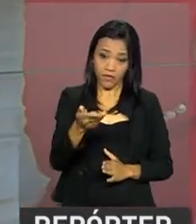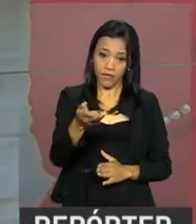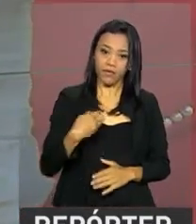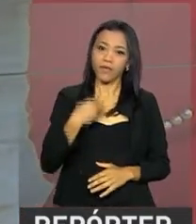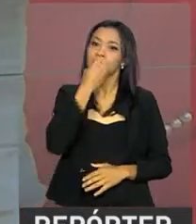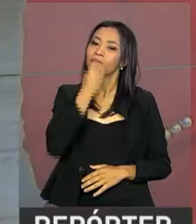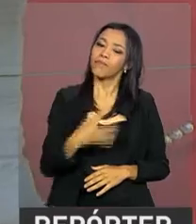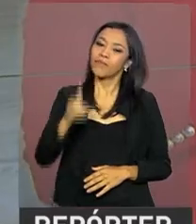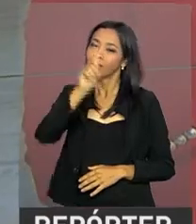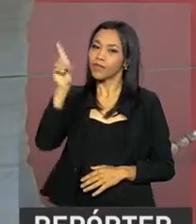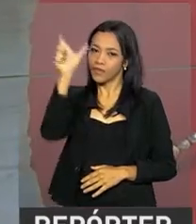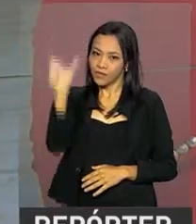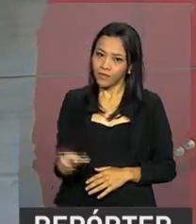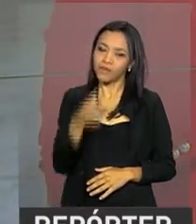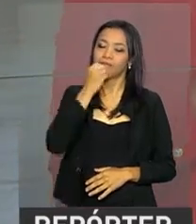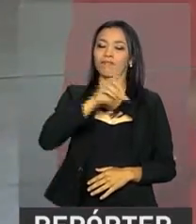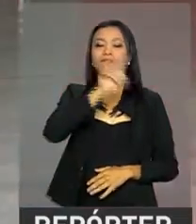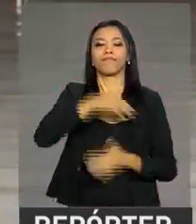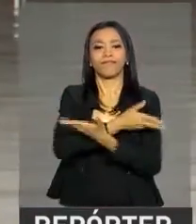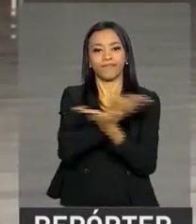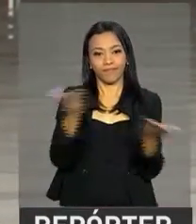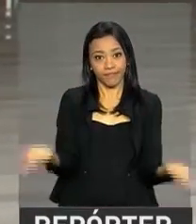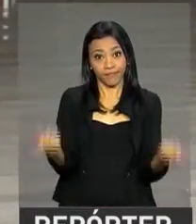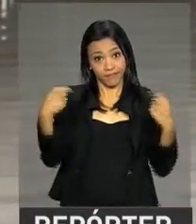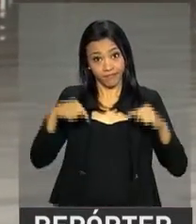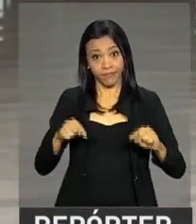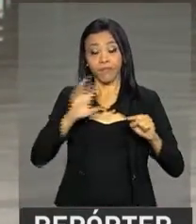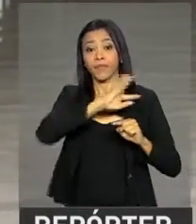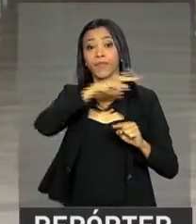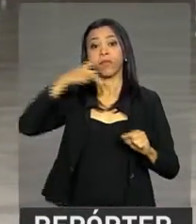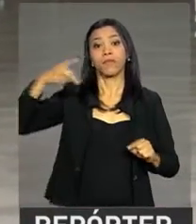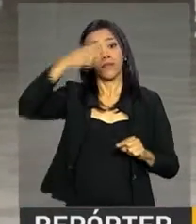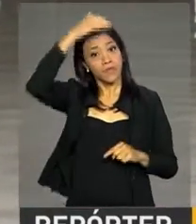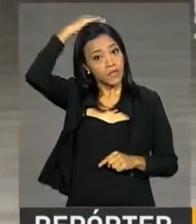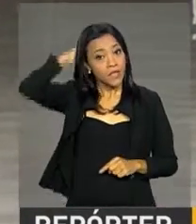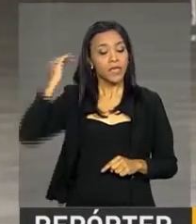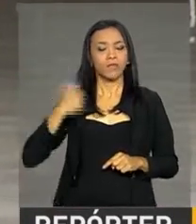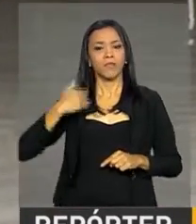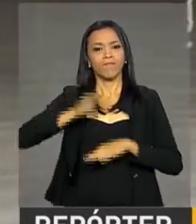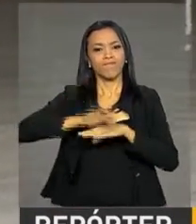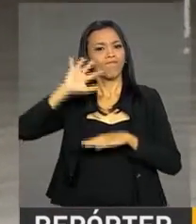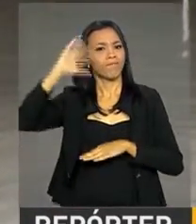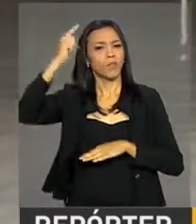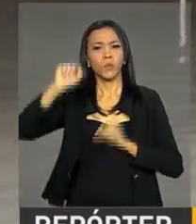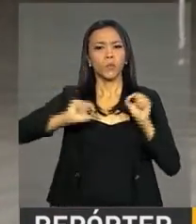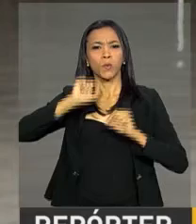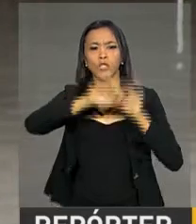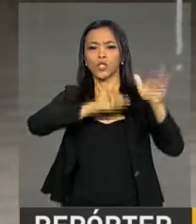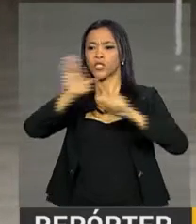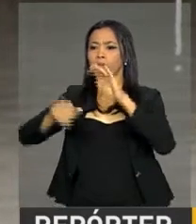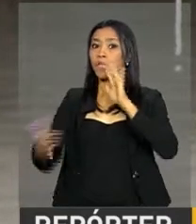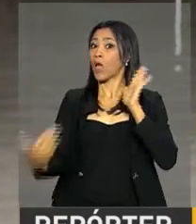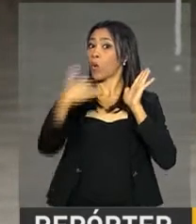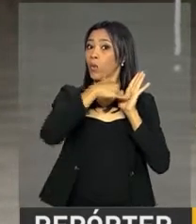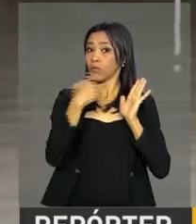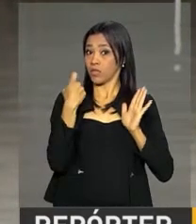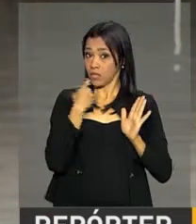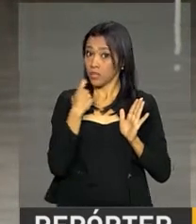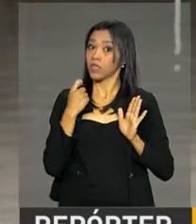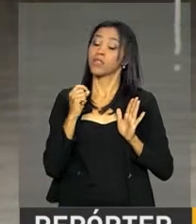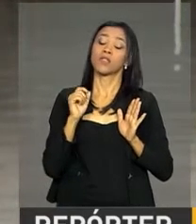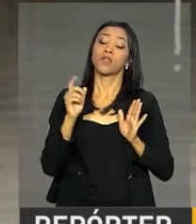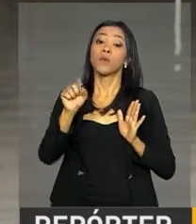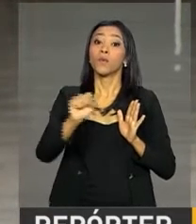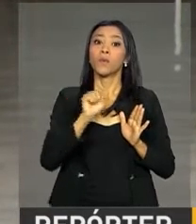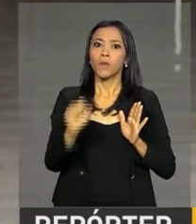Renata, bom dia para você, bom dia a todos. Renata, o presidente Michel Temer decidiu convocar essa reunião na última sexta-feira, depois de uma reunião